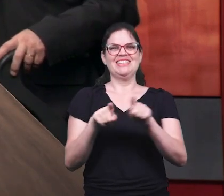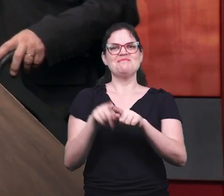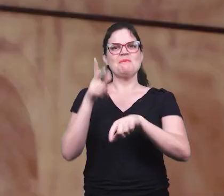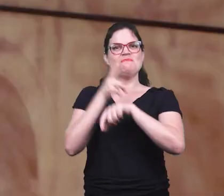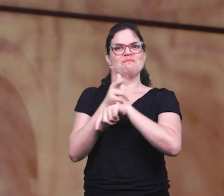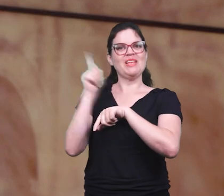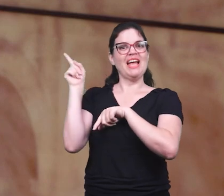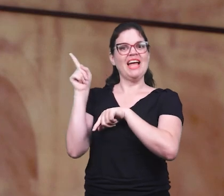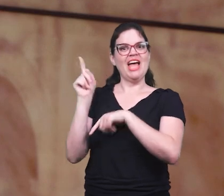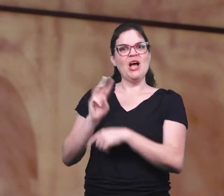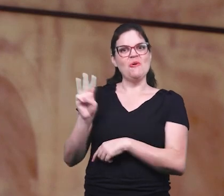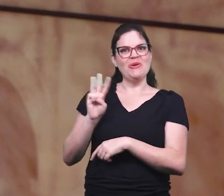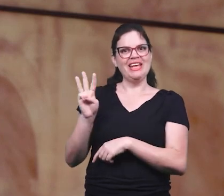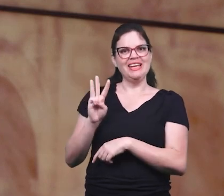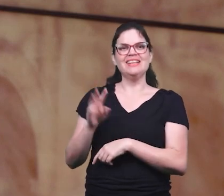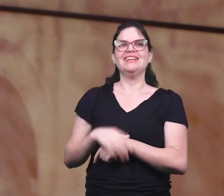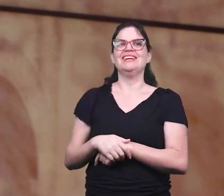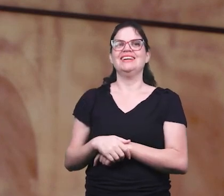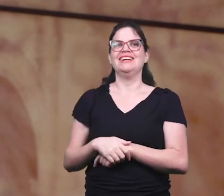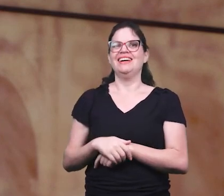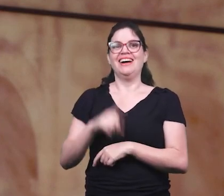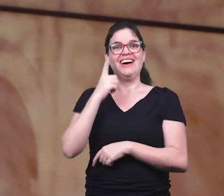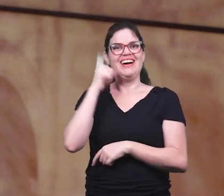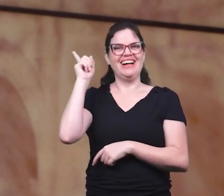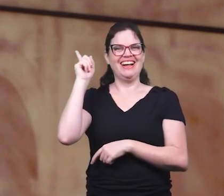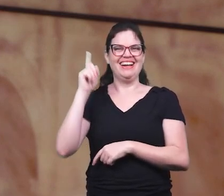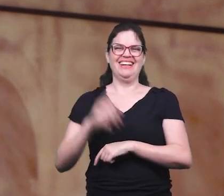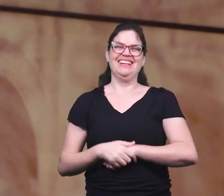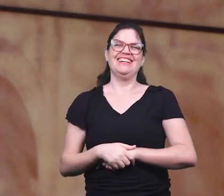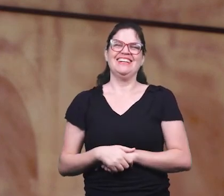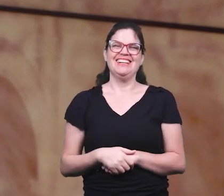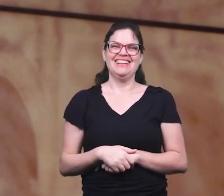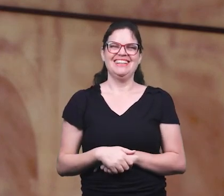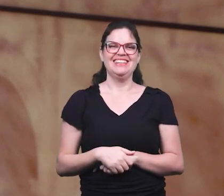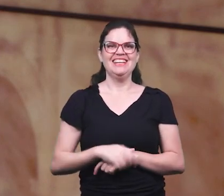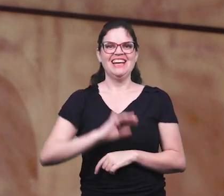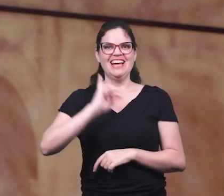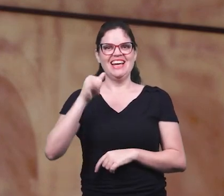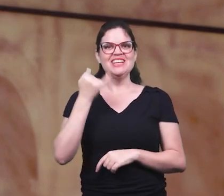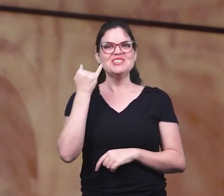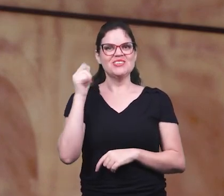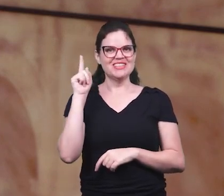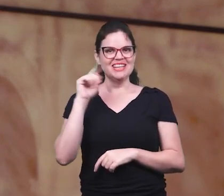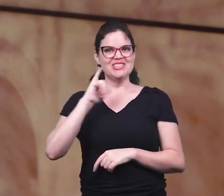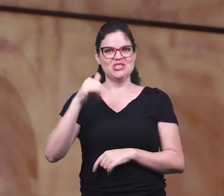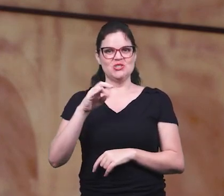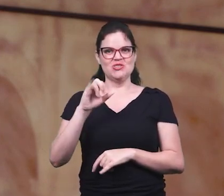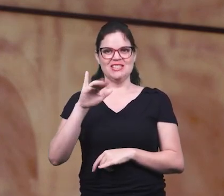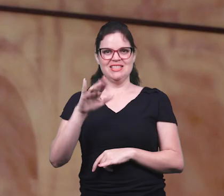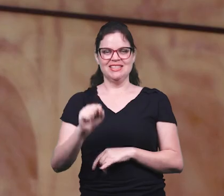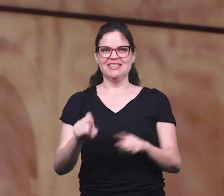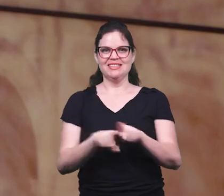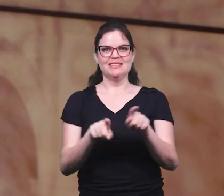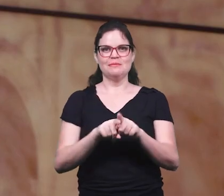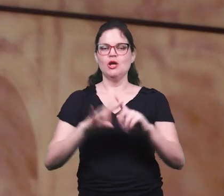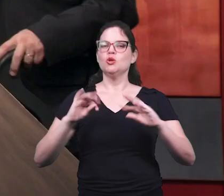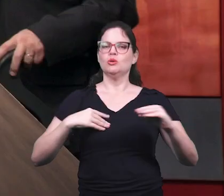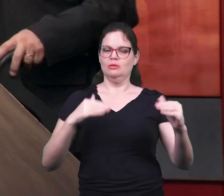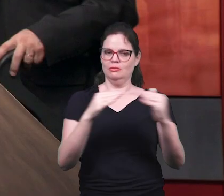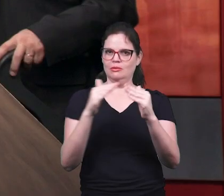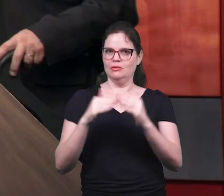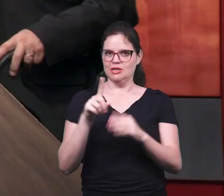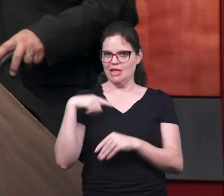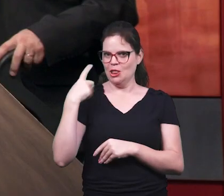lá, quem é o Câmara ali? O William tá ali? O William também pode falar a mesma coisa. Não, é a favor. Josias, tá a mesma coisa. Todo mundo é a